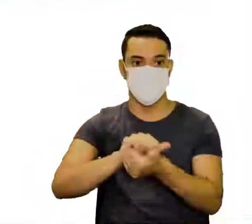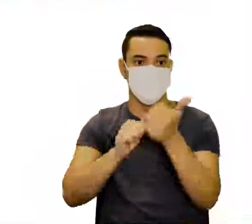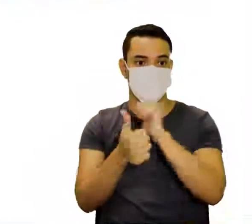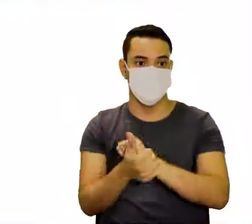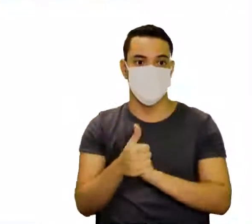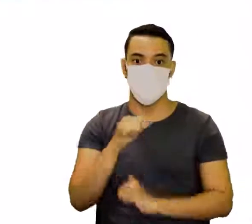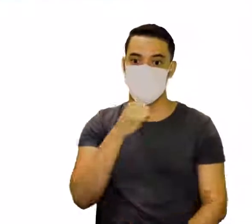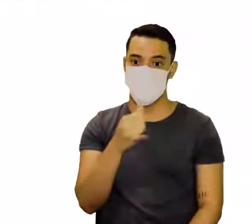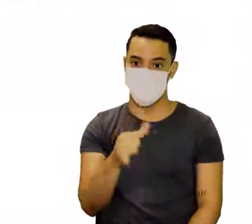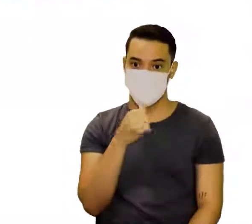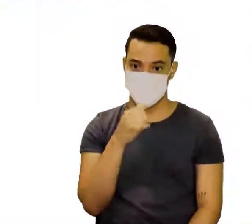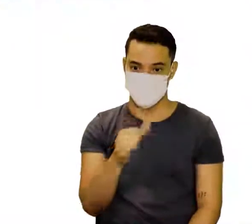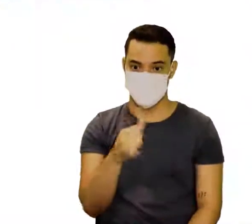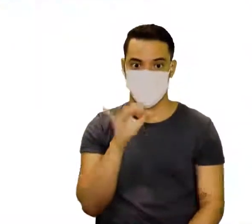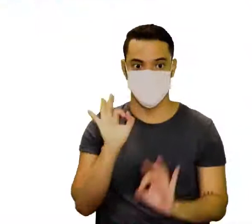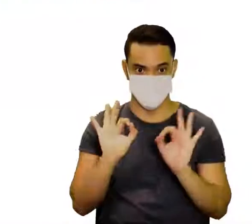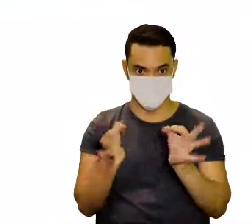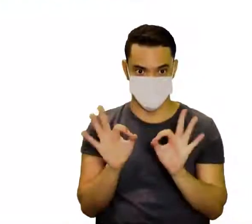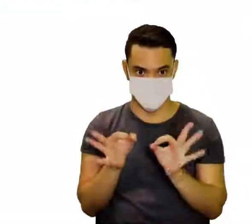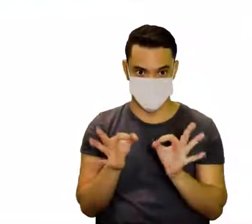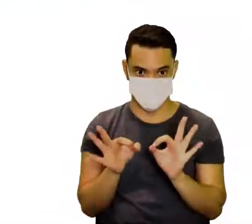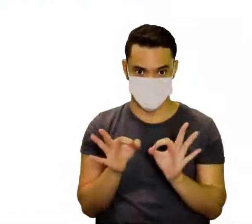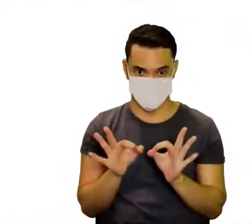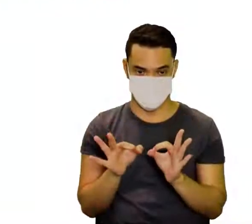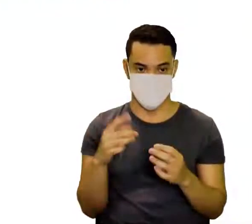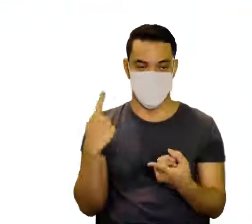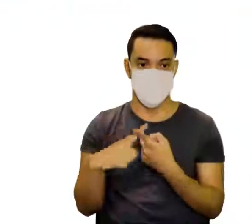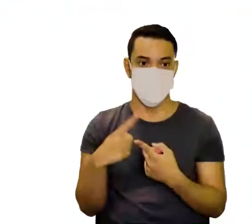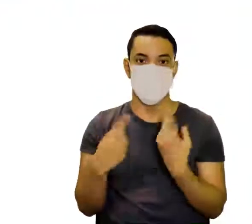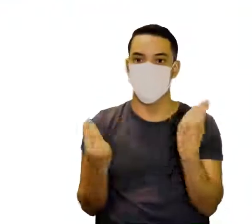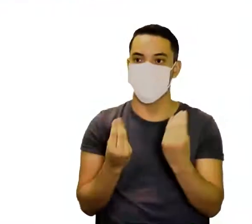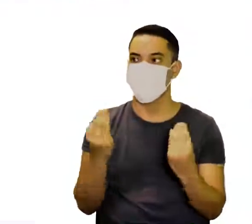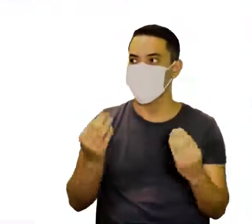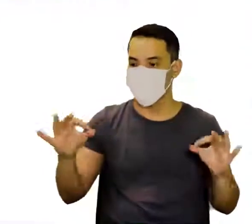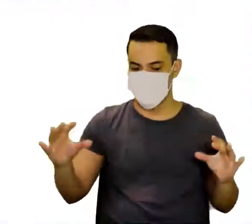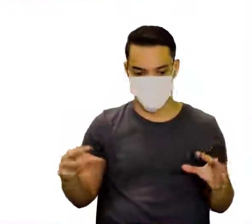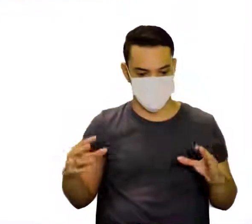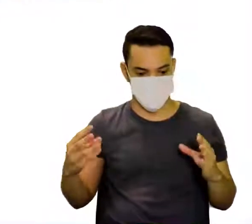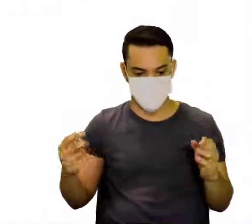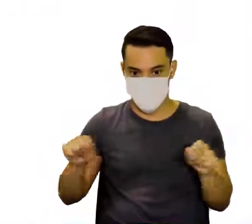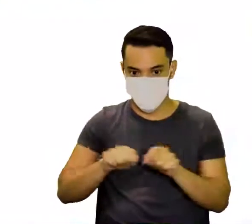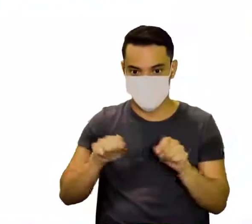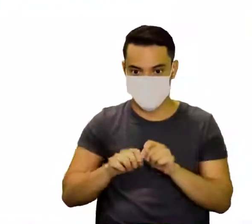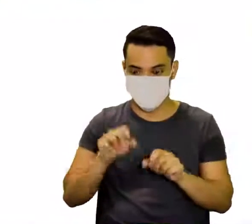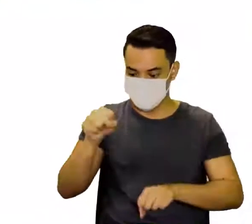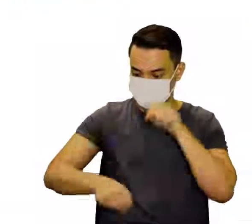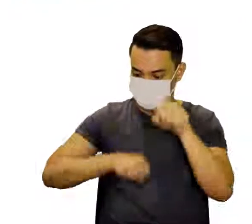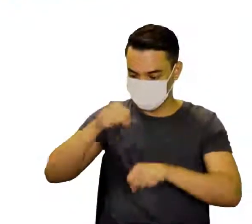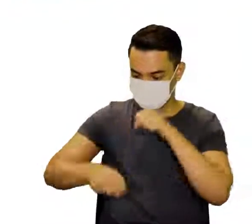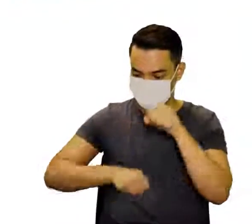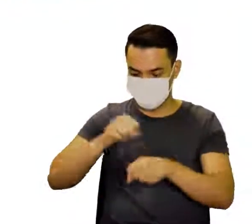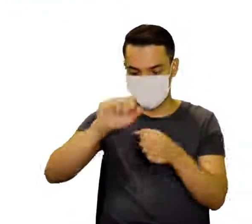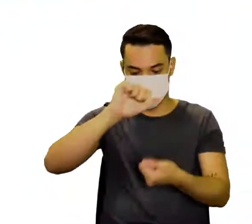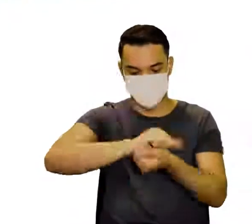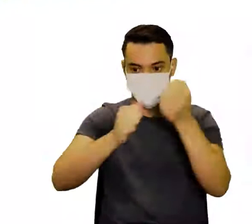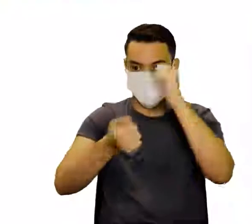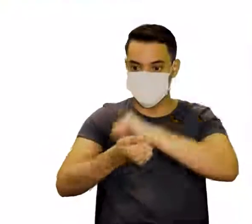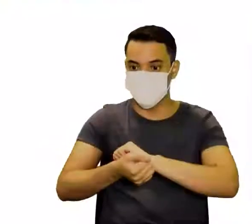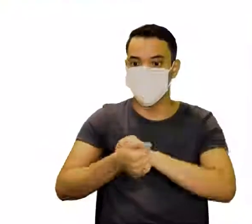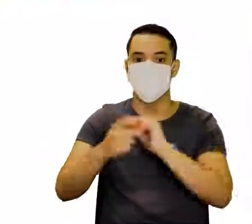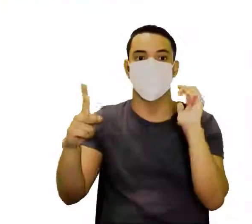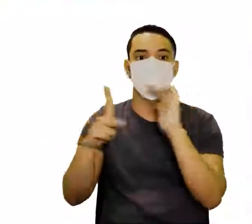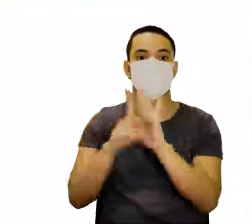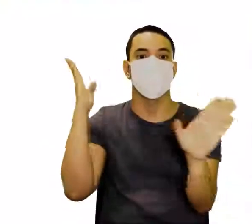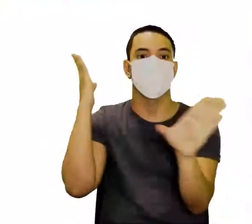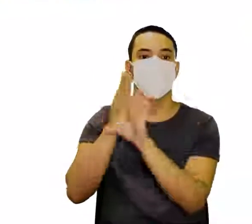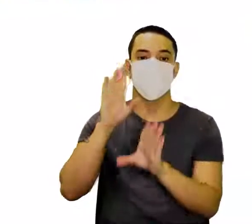energia elétrica, tá bom, pessoal? A energia mecânica vai ser ali do movimento da bike e eu vou converter essa energia